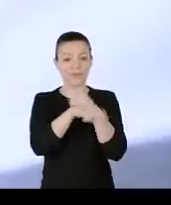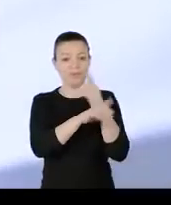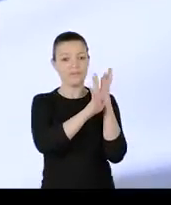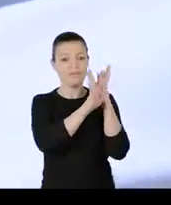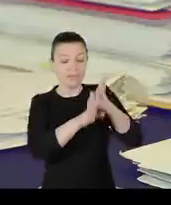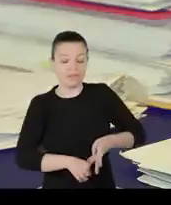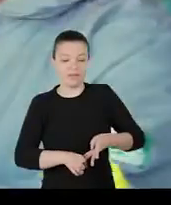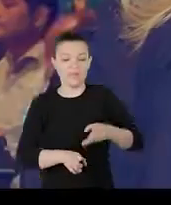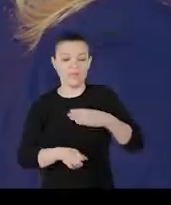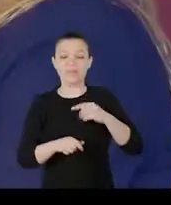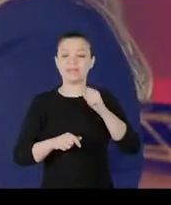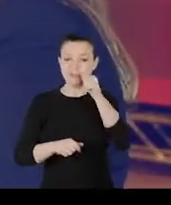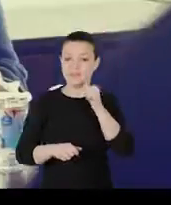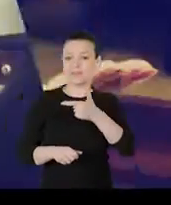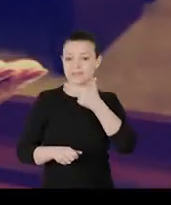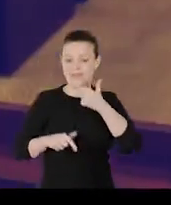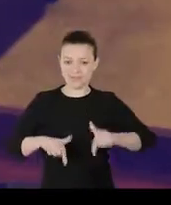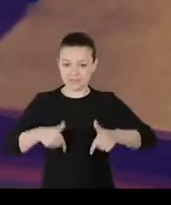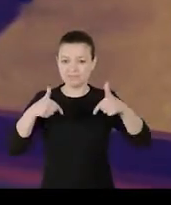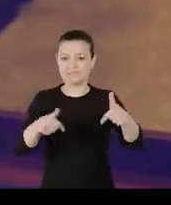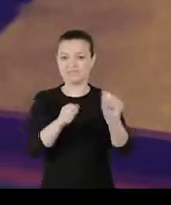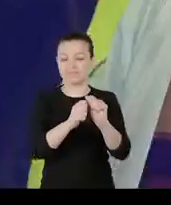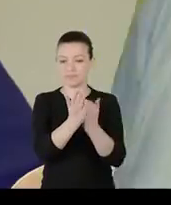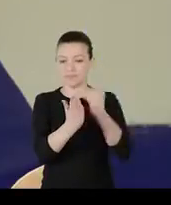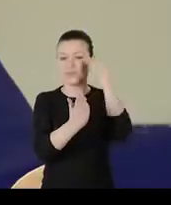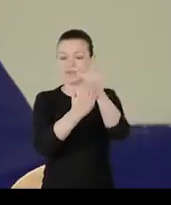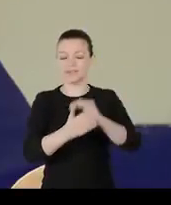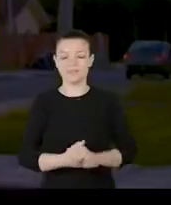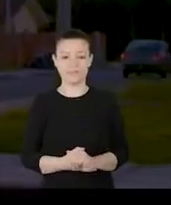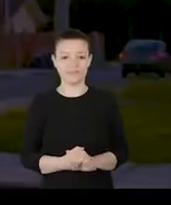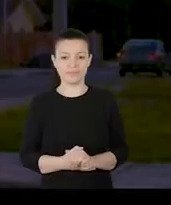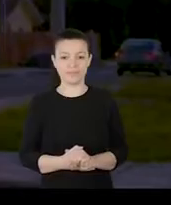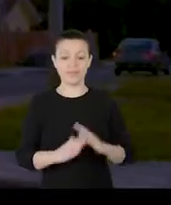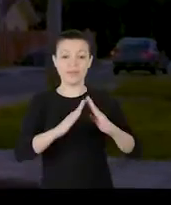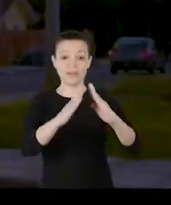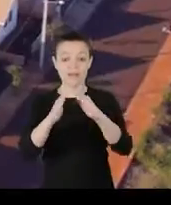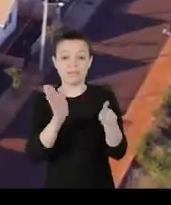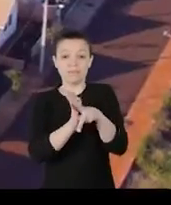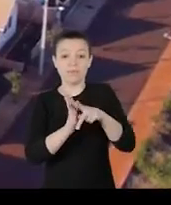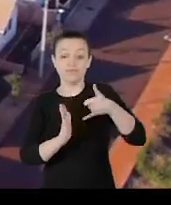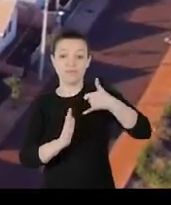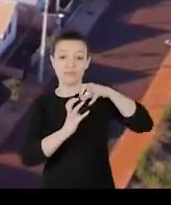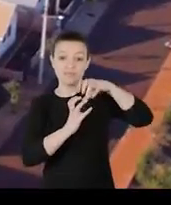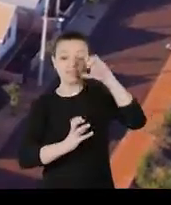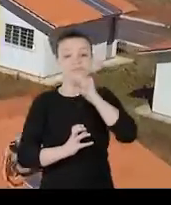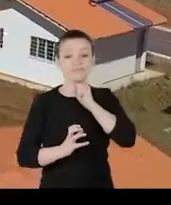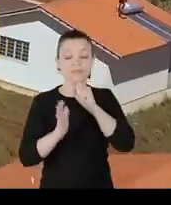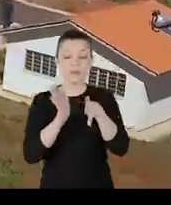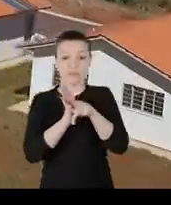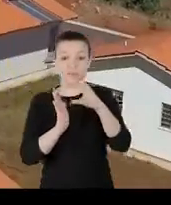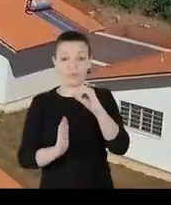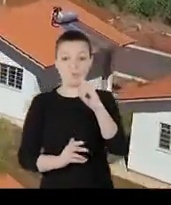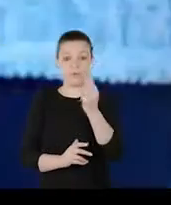zerar as filas. Cida vem, Cida vai fazer muito mais. Condomínio do Idoso, em casas da Coapar,